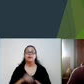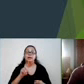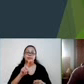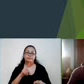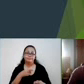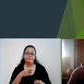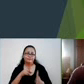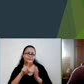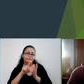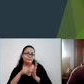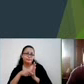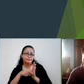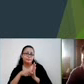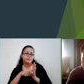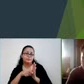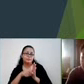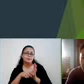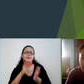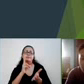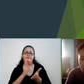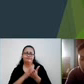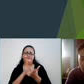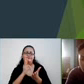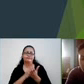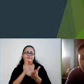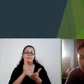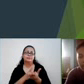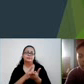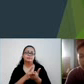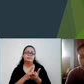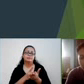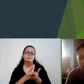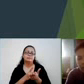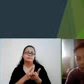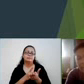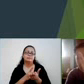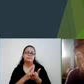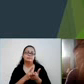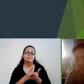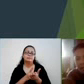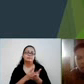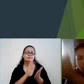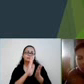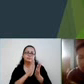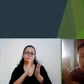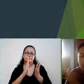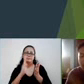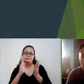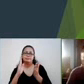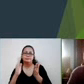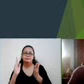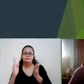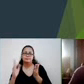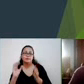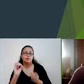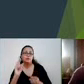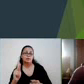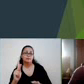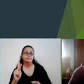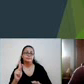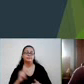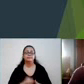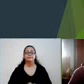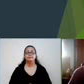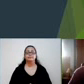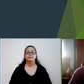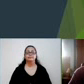parte decimal sempre vai ficar repetindo a mesma coisa numa certa quantidade de casas decimais,